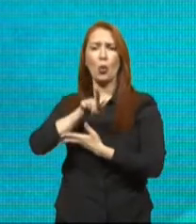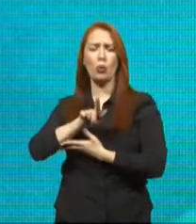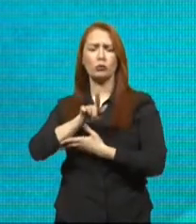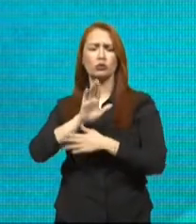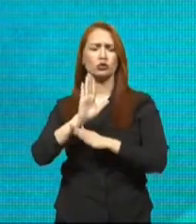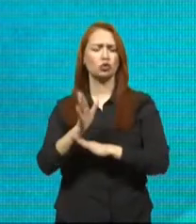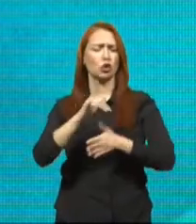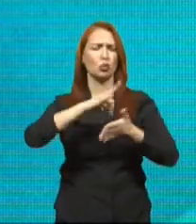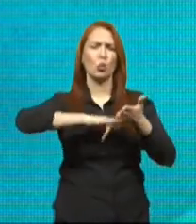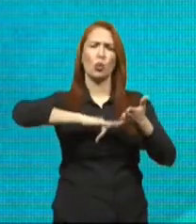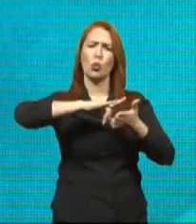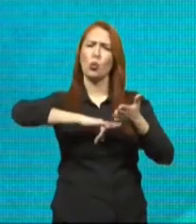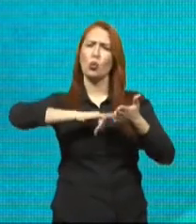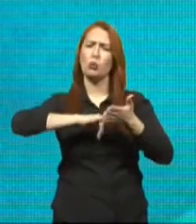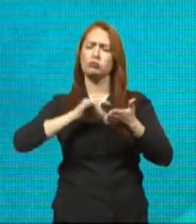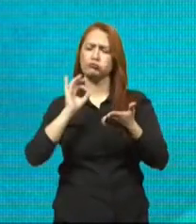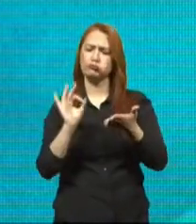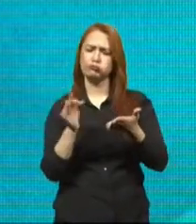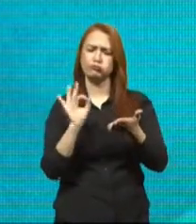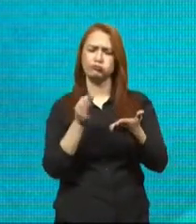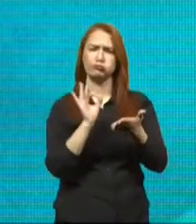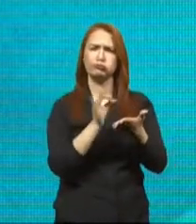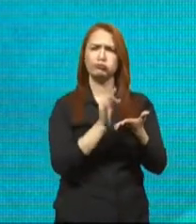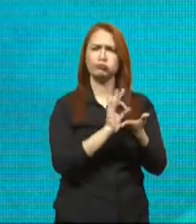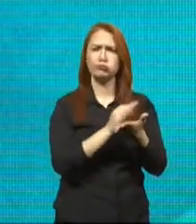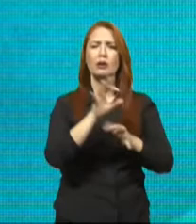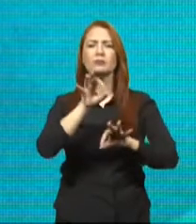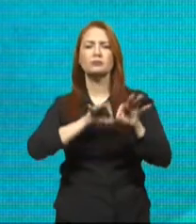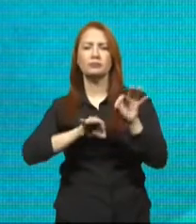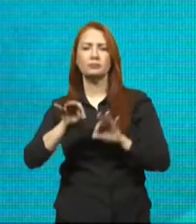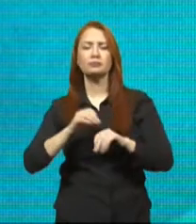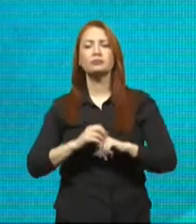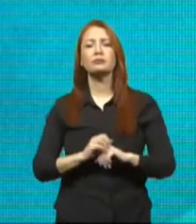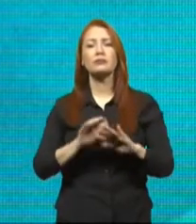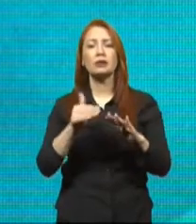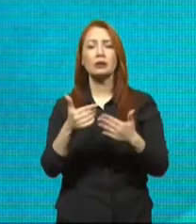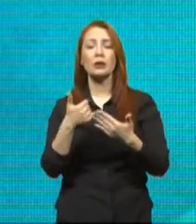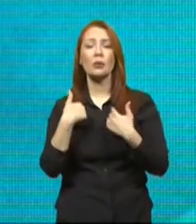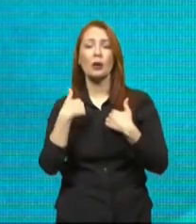toda a documentação correta. Eu posso requerer